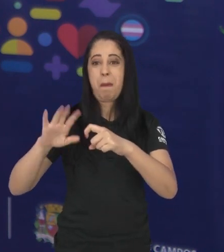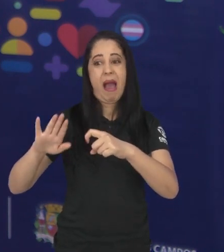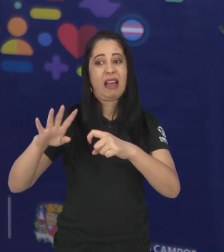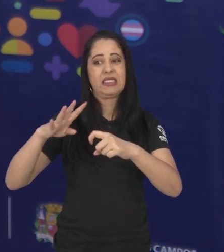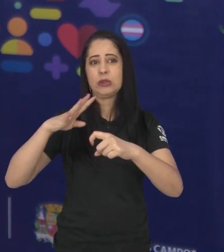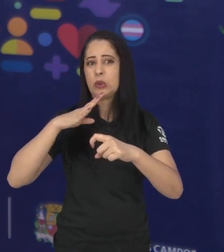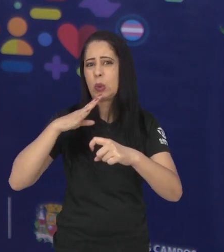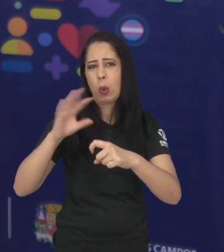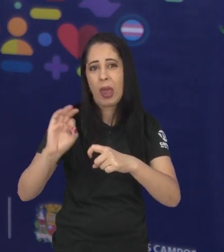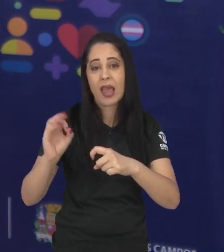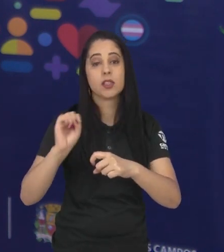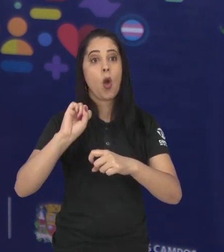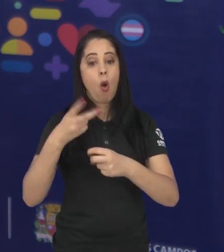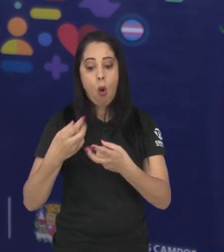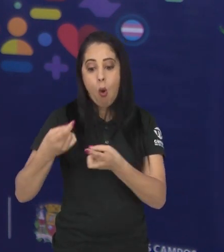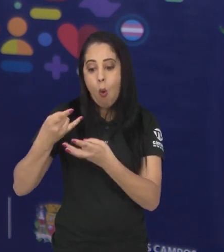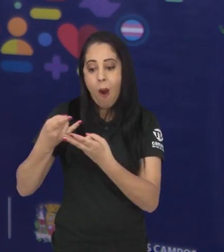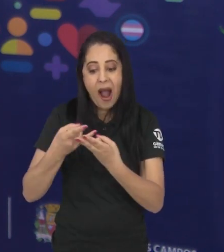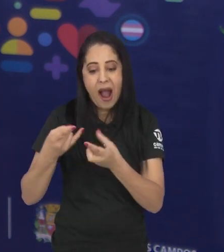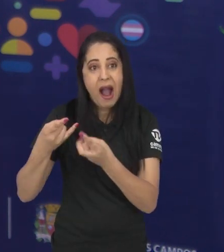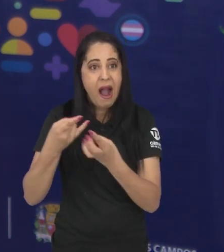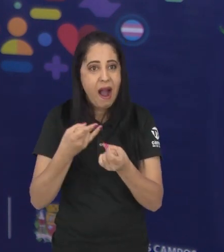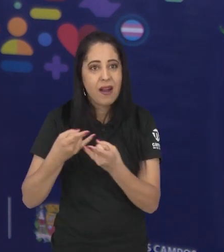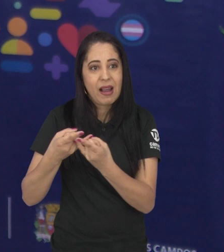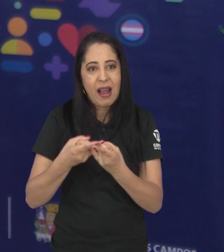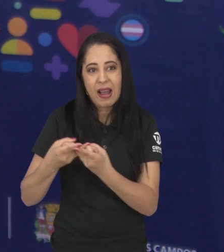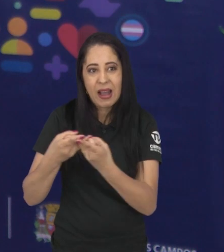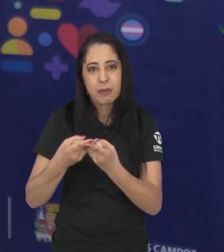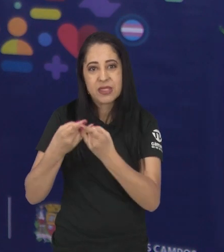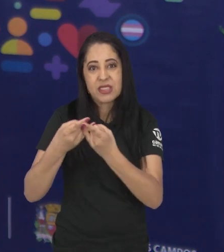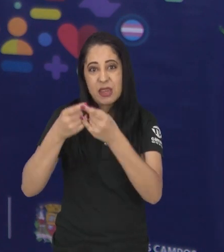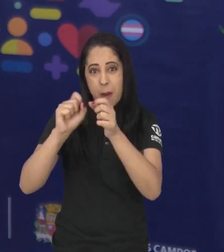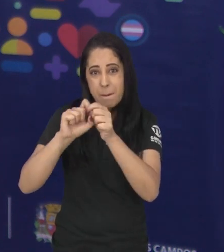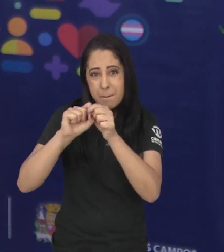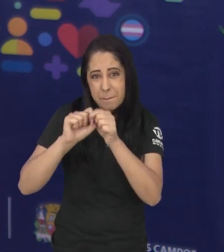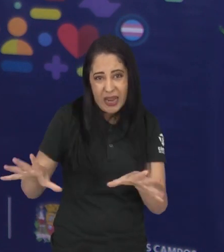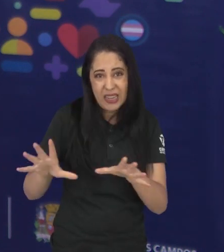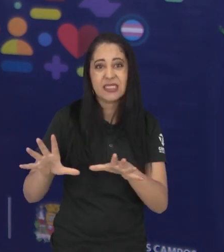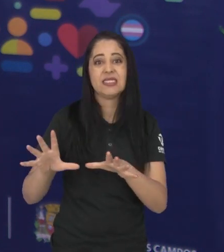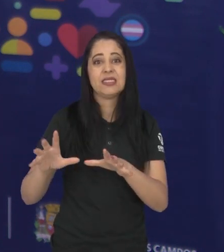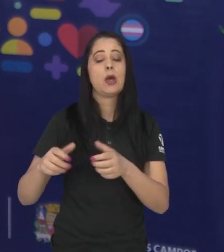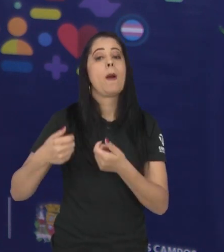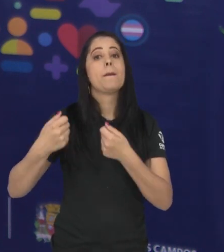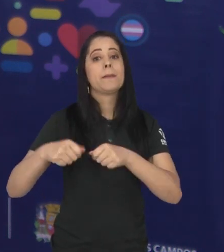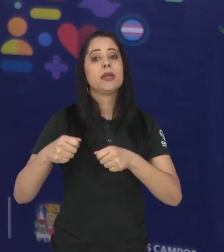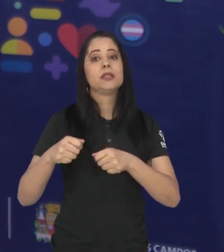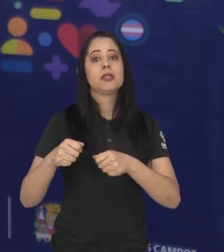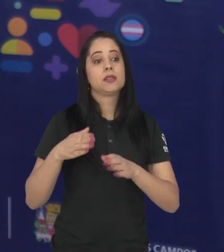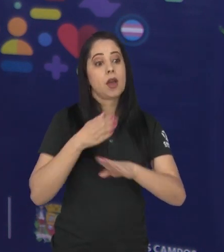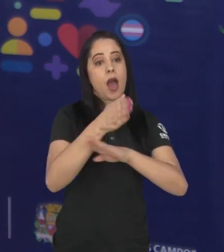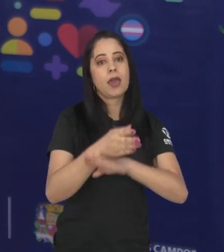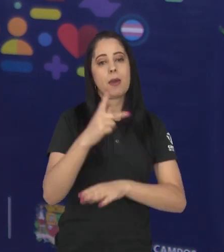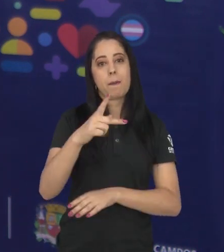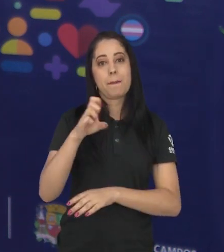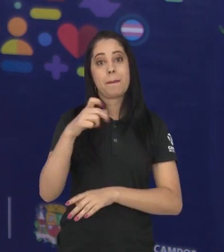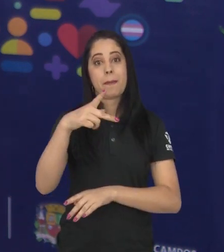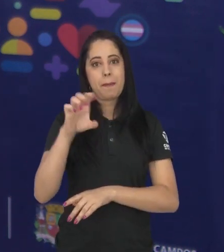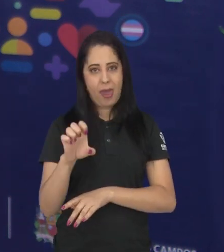que você não conhecia, o preservativo estourou ou não usou preservativo no momento, nós temos a PEP,